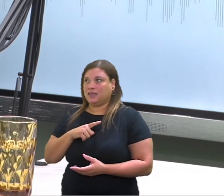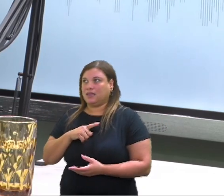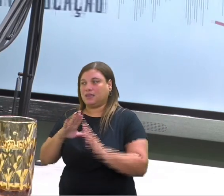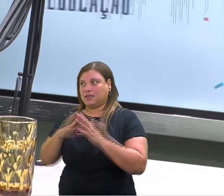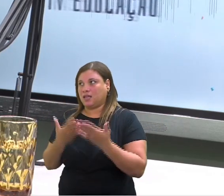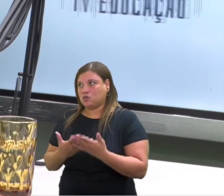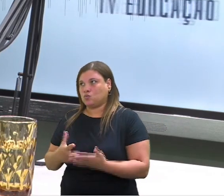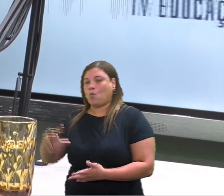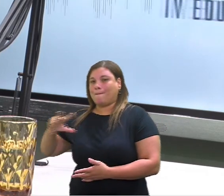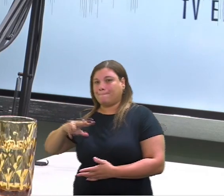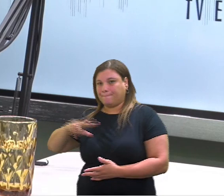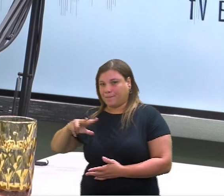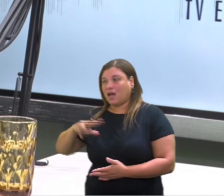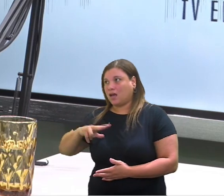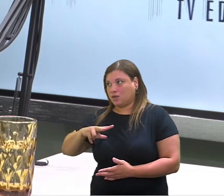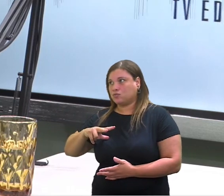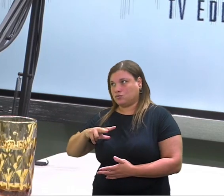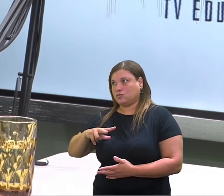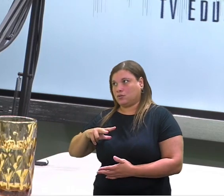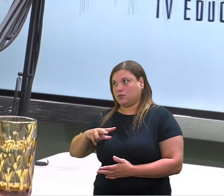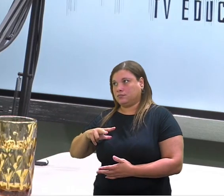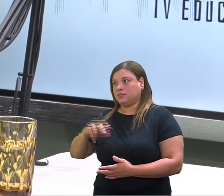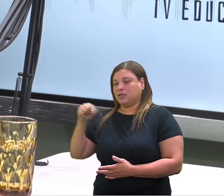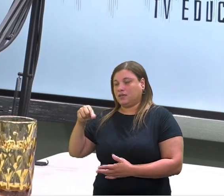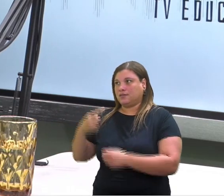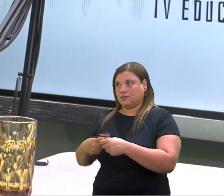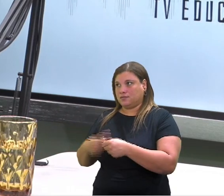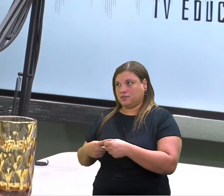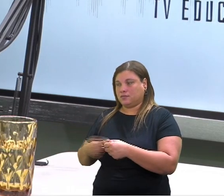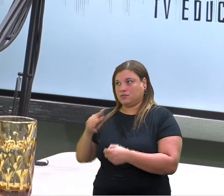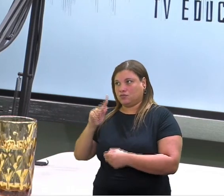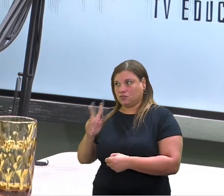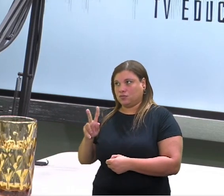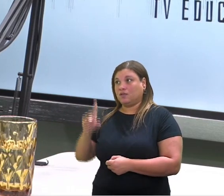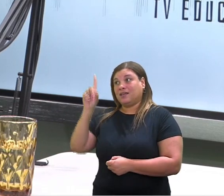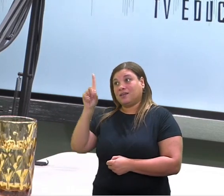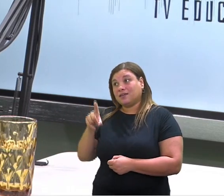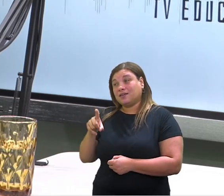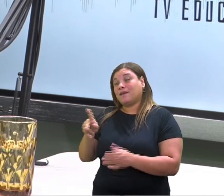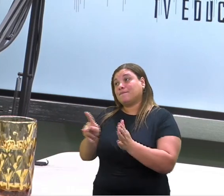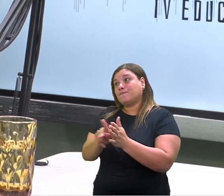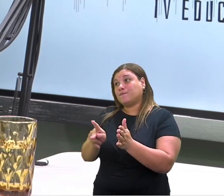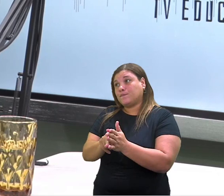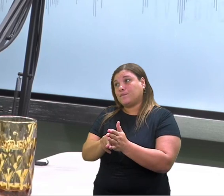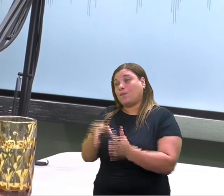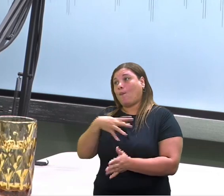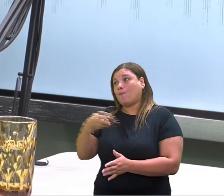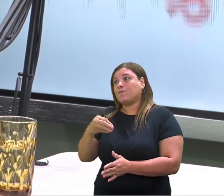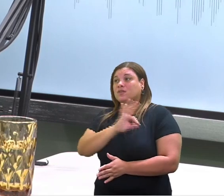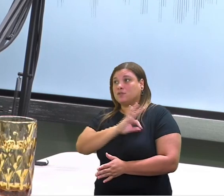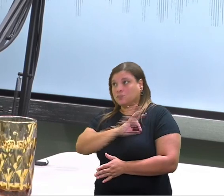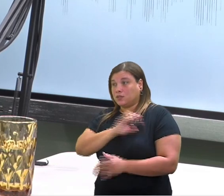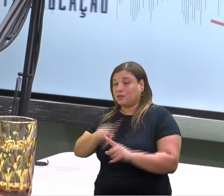nós dizemos antes, pública, mas com regras bem rígidas, muito rígidas, e nosso desempenho é